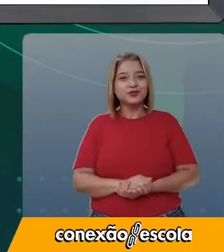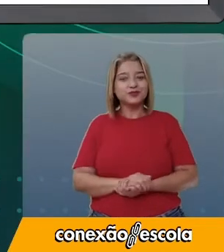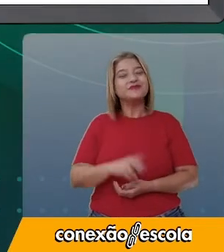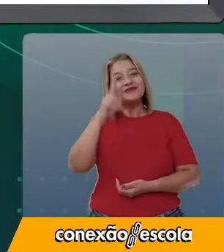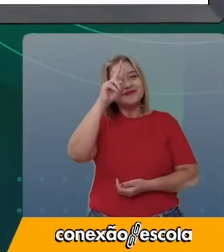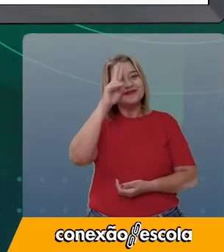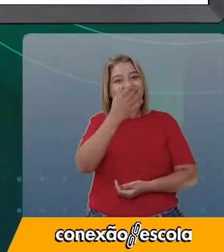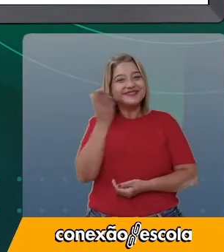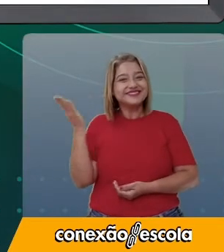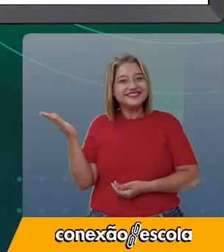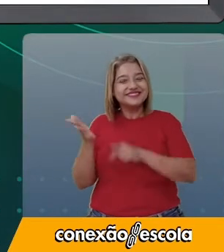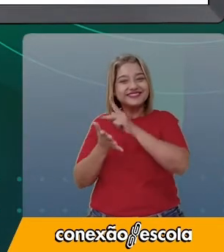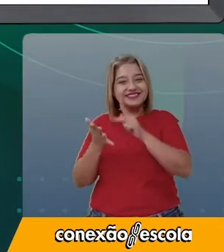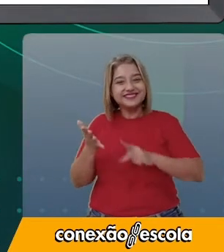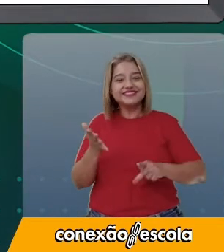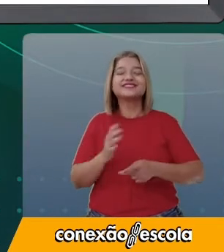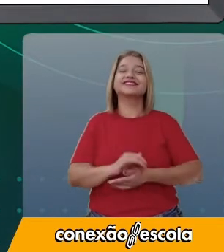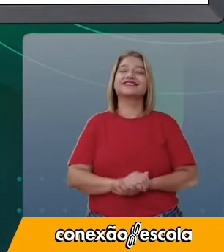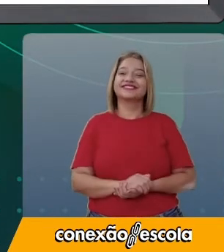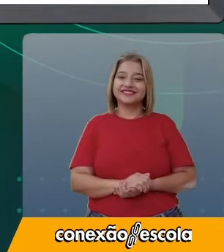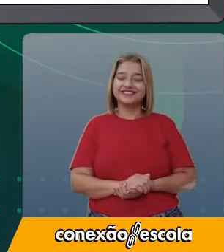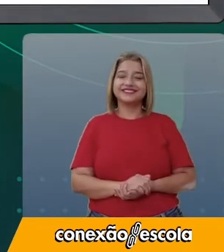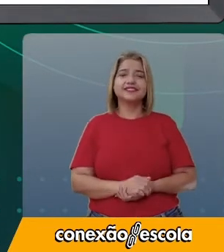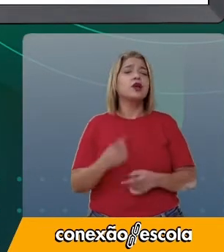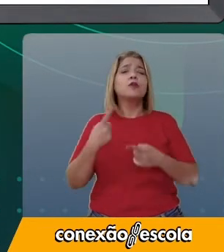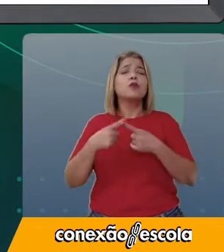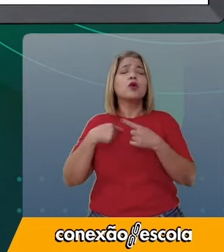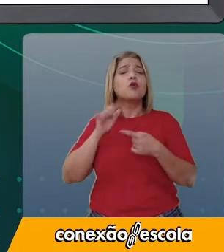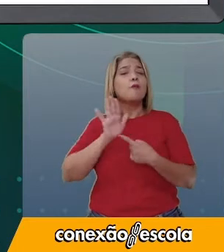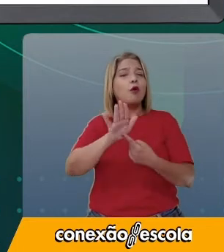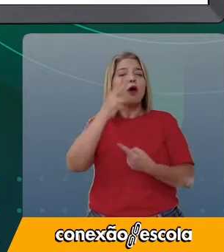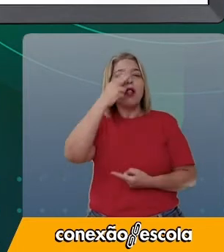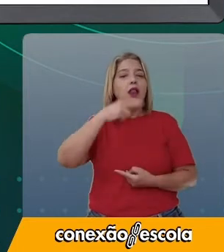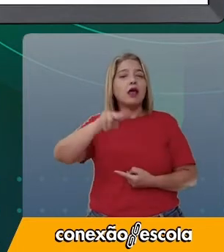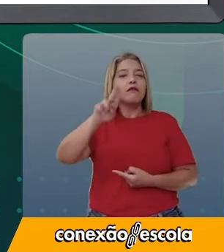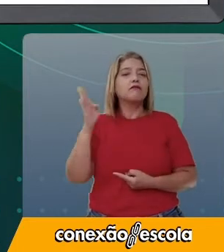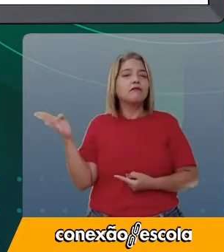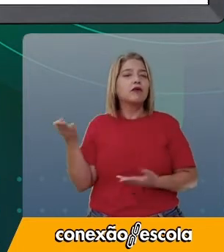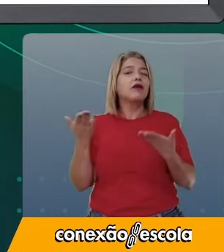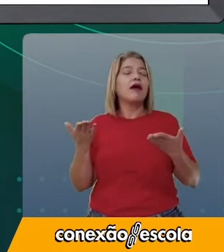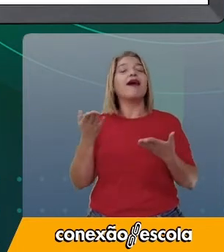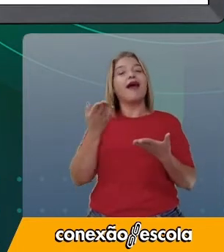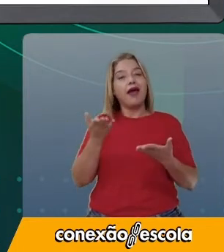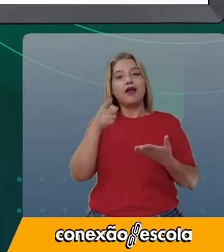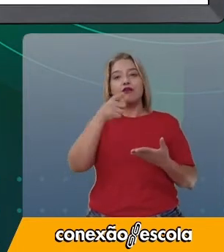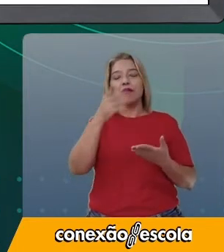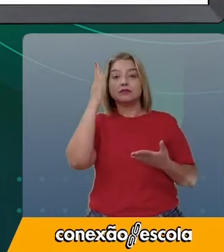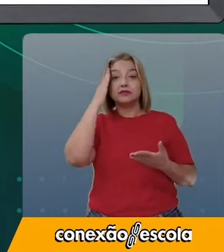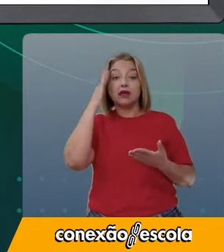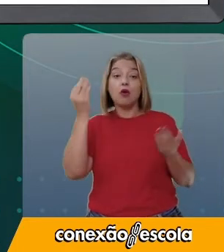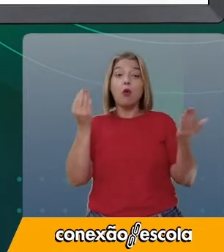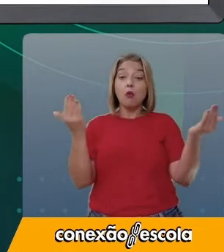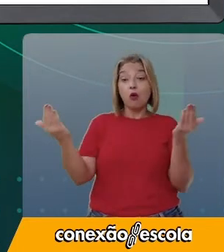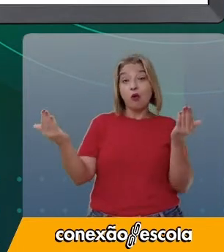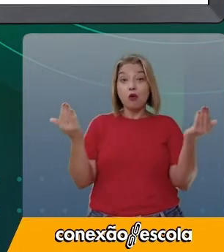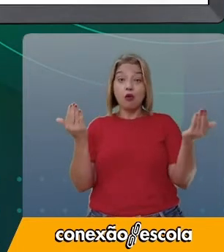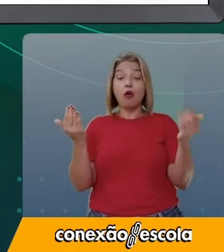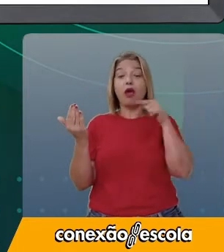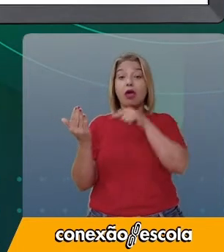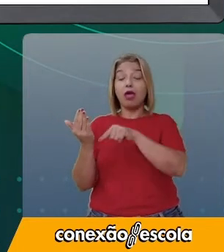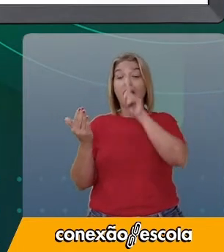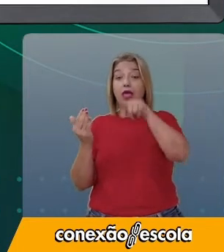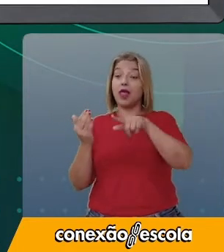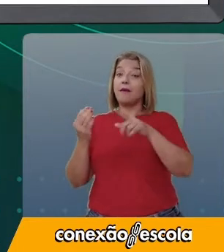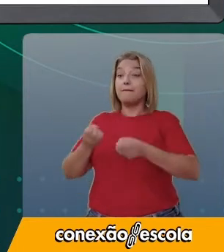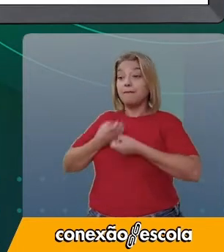desse poema? Ah, mas por que eu trouxe o elefantinho? Né? Para vocês estabelecerem relação do poeta